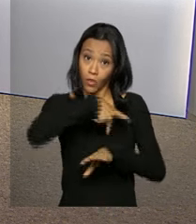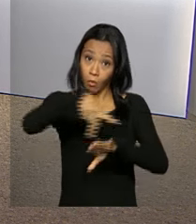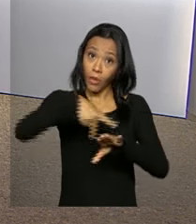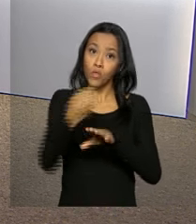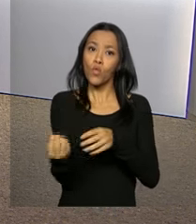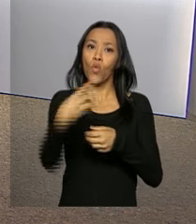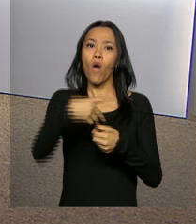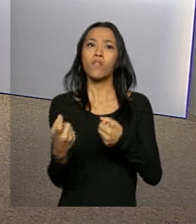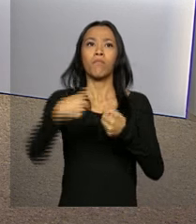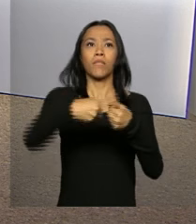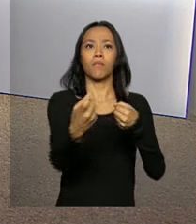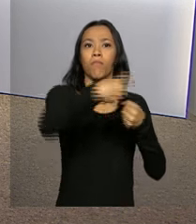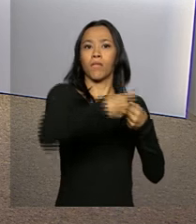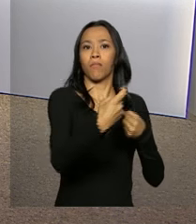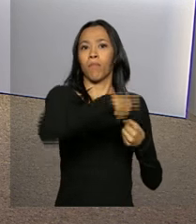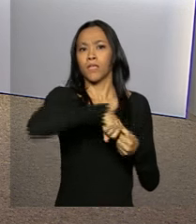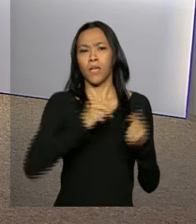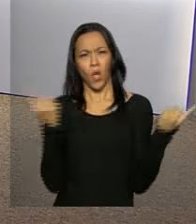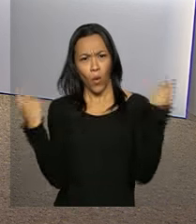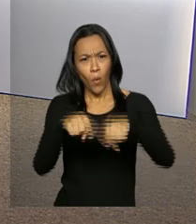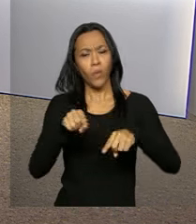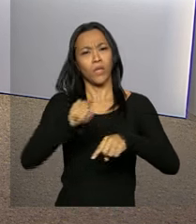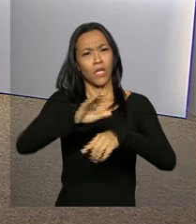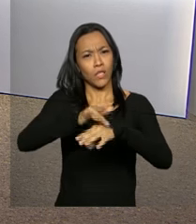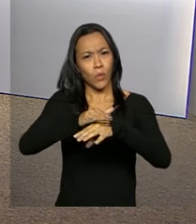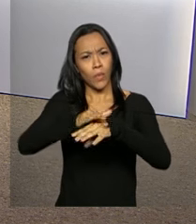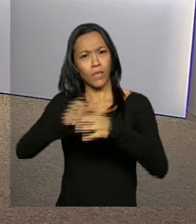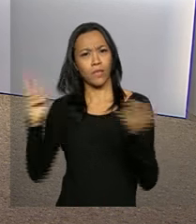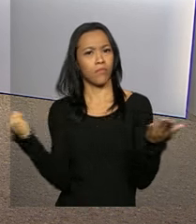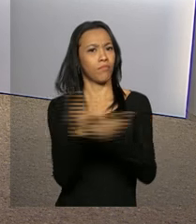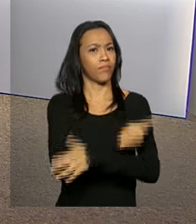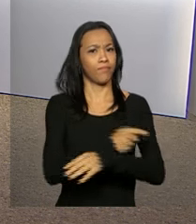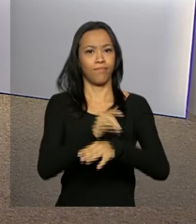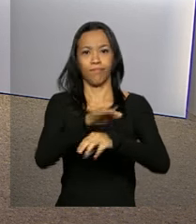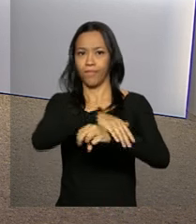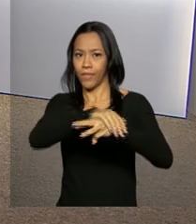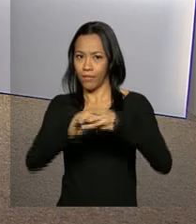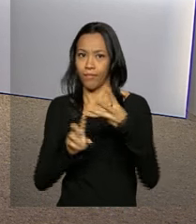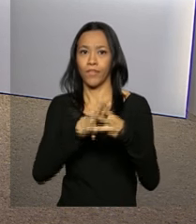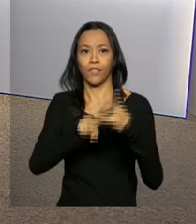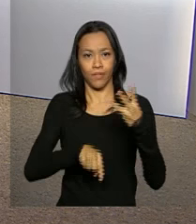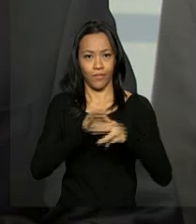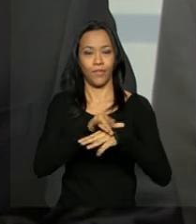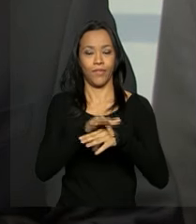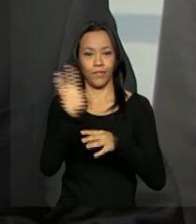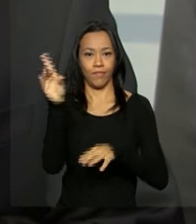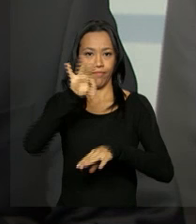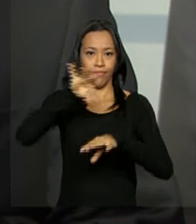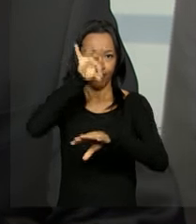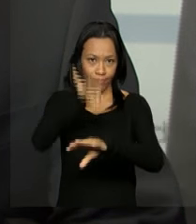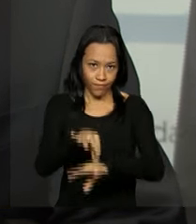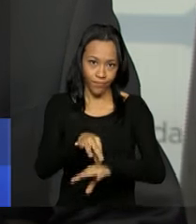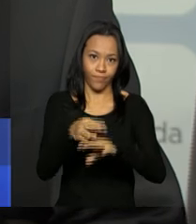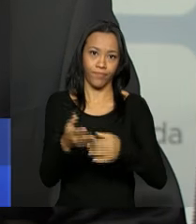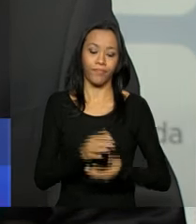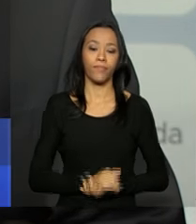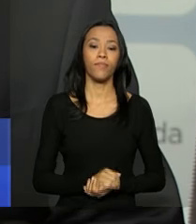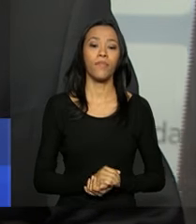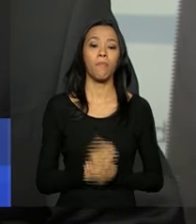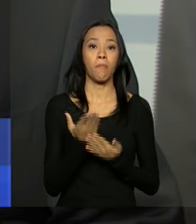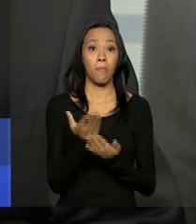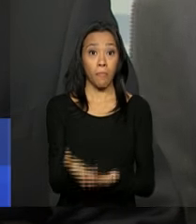parcerias no enfrentamento às doenças transmitidas pelo aeds egipt a Dra